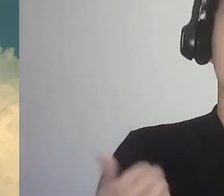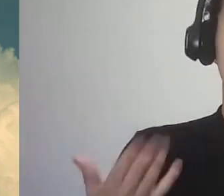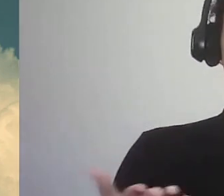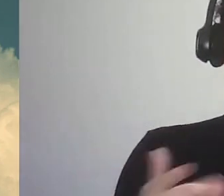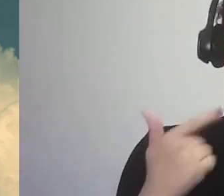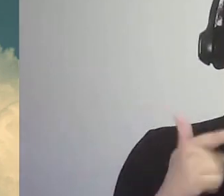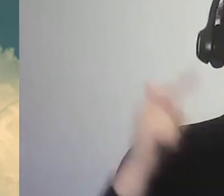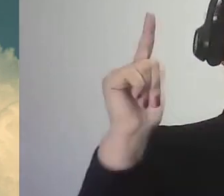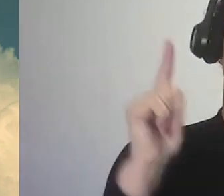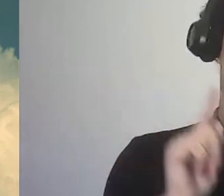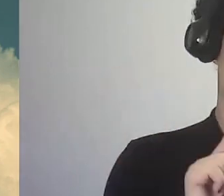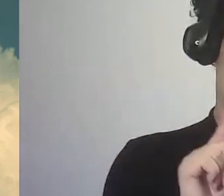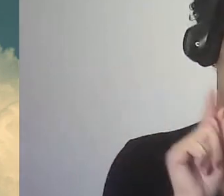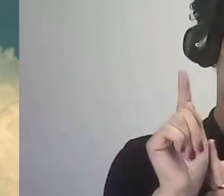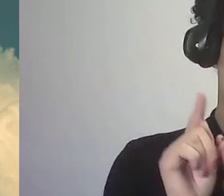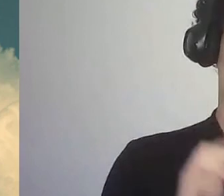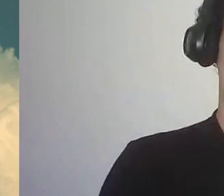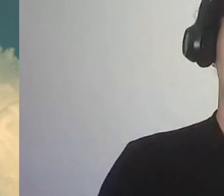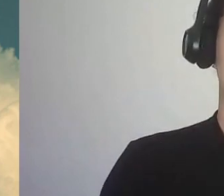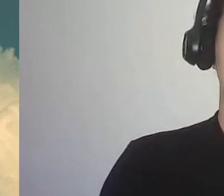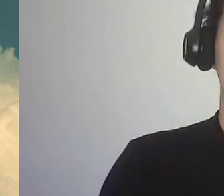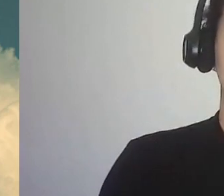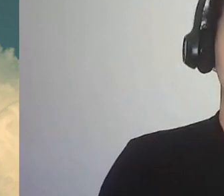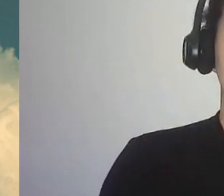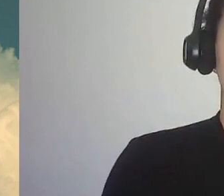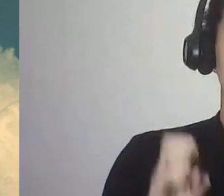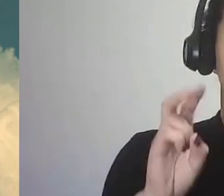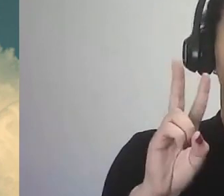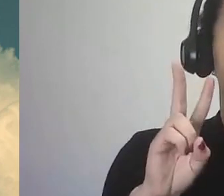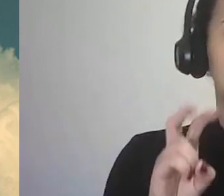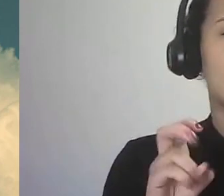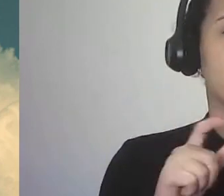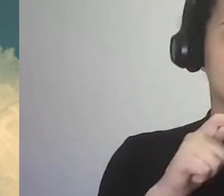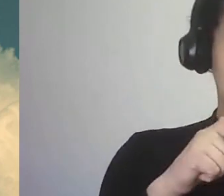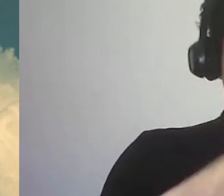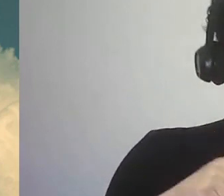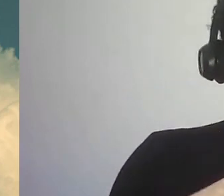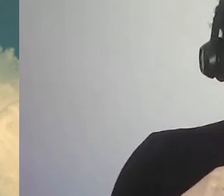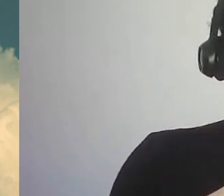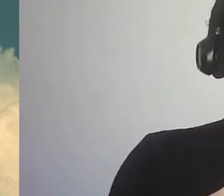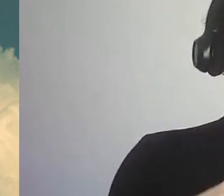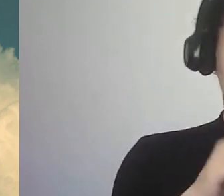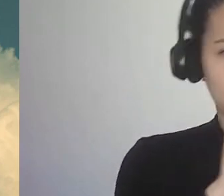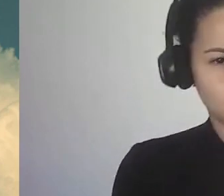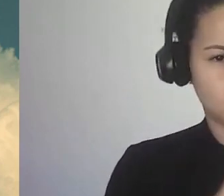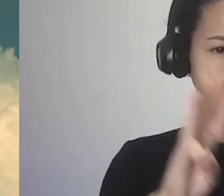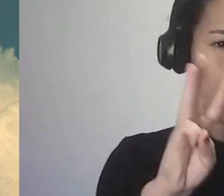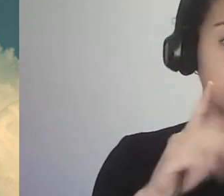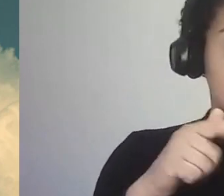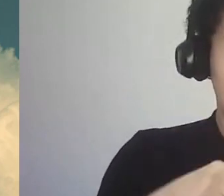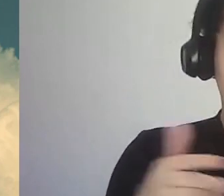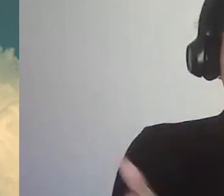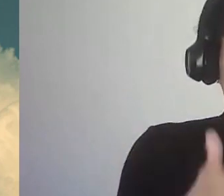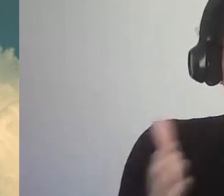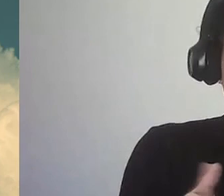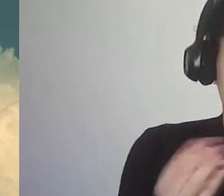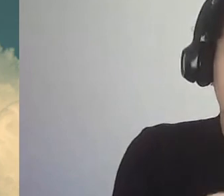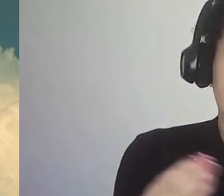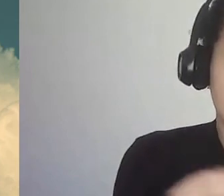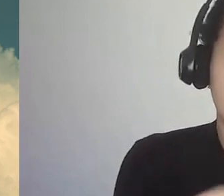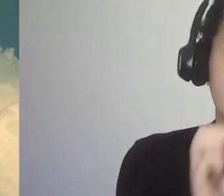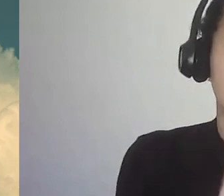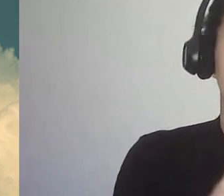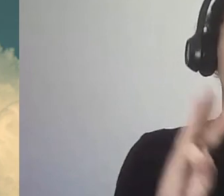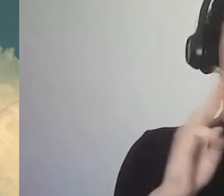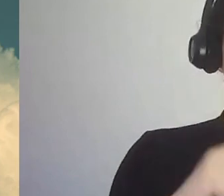referente a essa questão de tempo de sofre produção vitality por teve um comentário